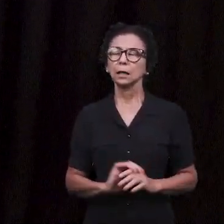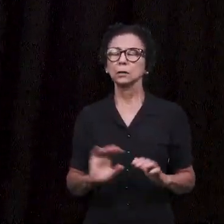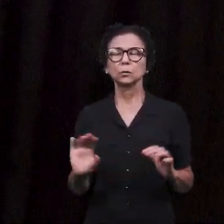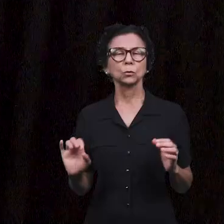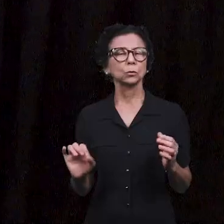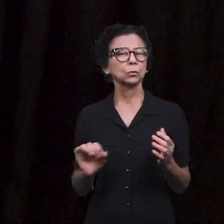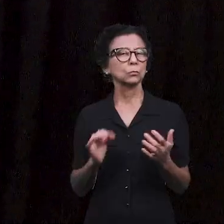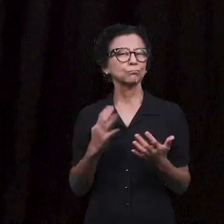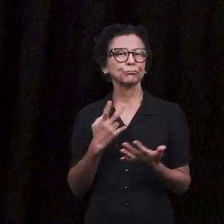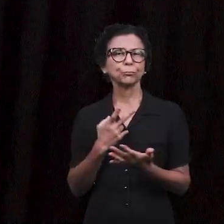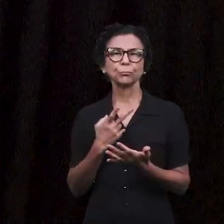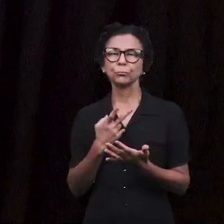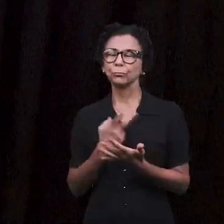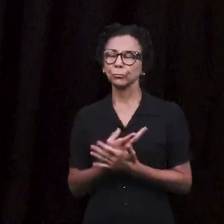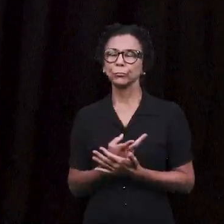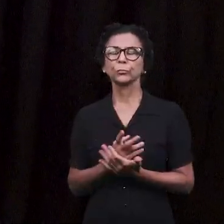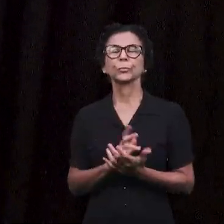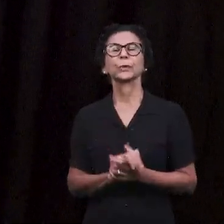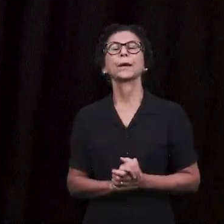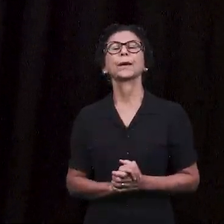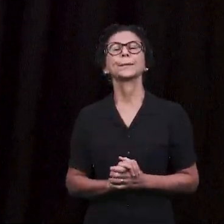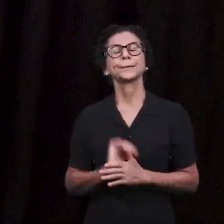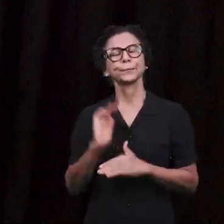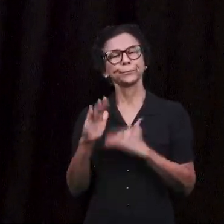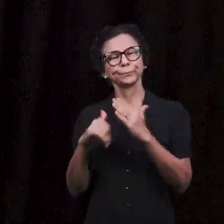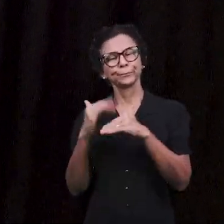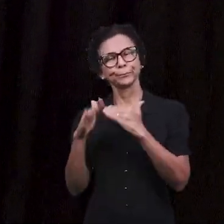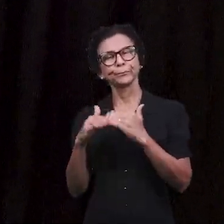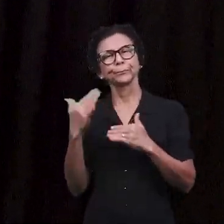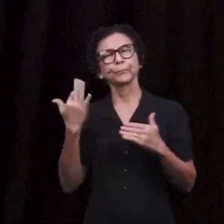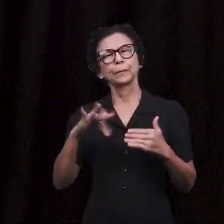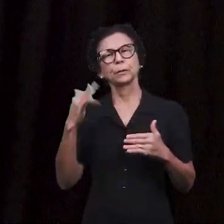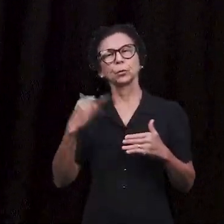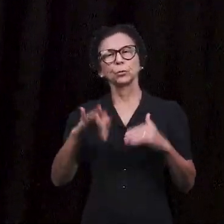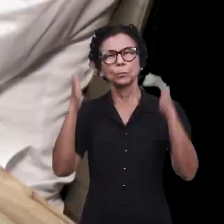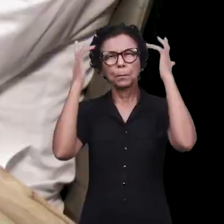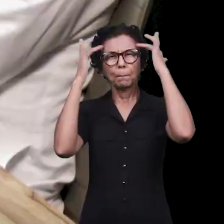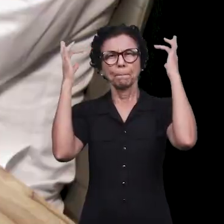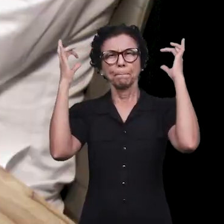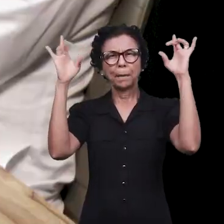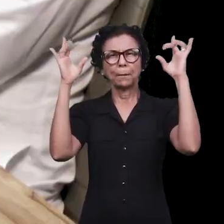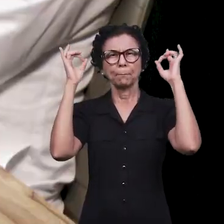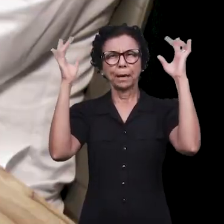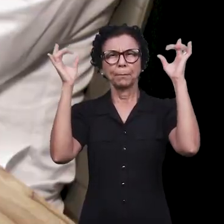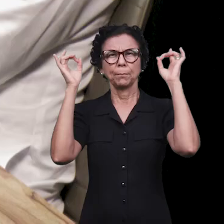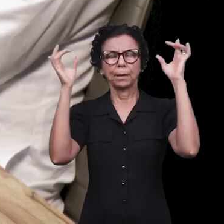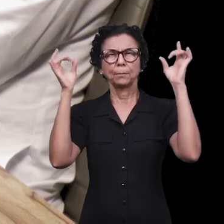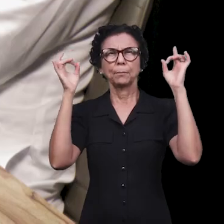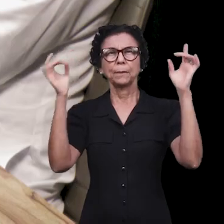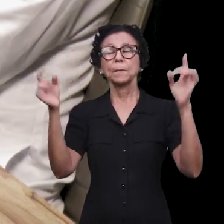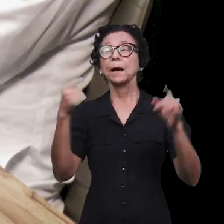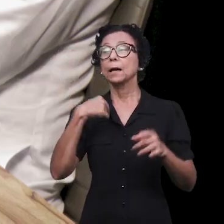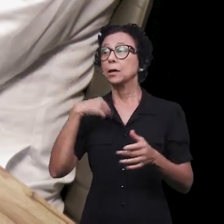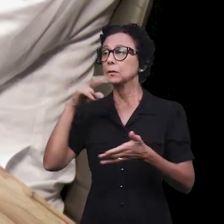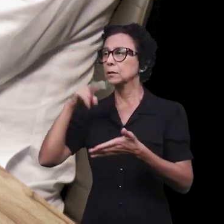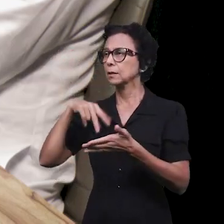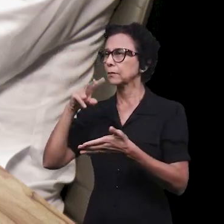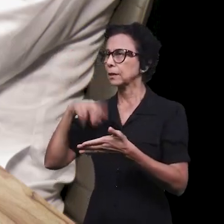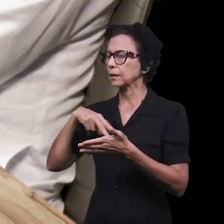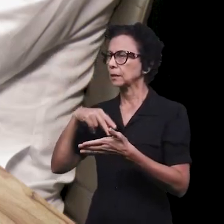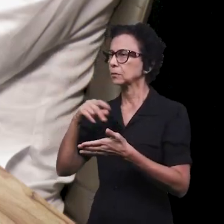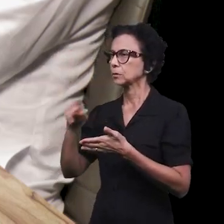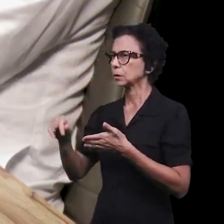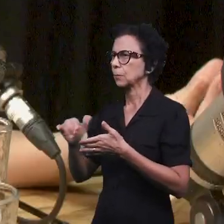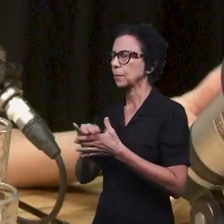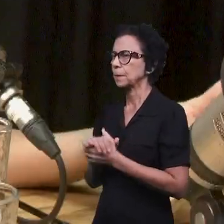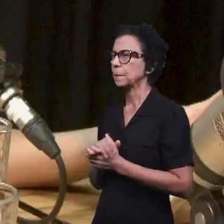processo inflamatório que vai gerar, no seu processo final, a dor. Até mesmo, eu estava lendo sobre isso,